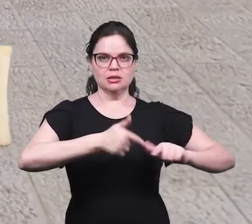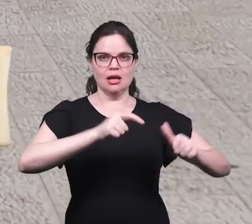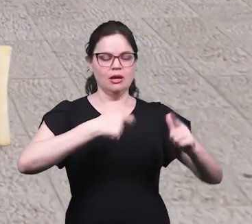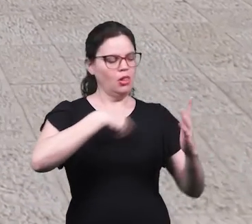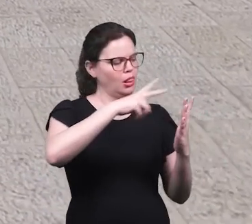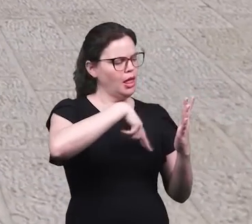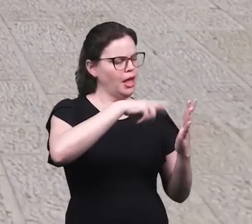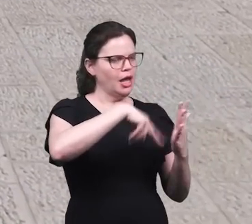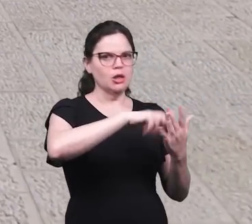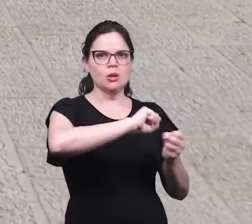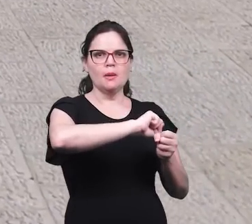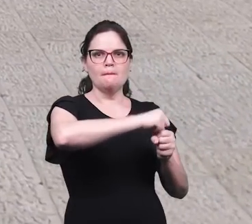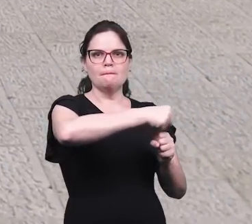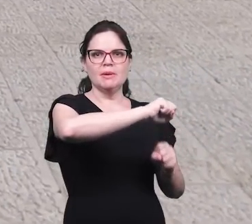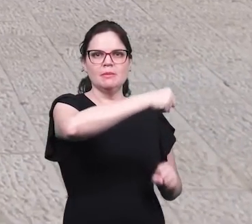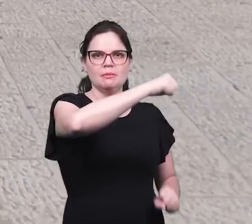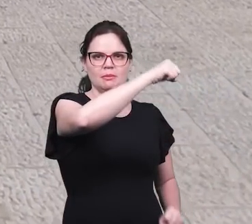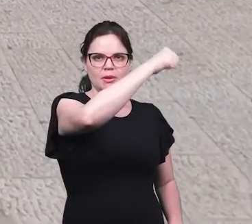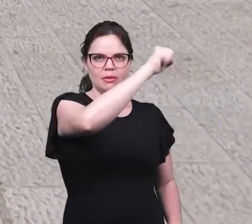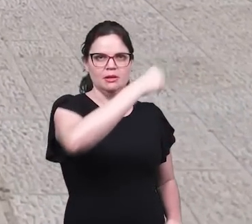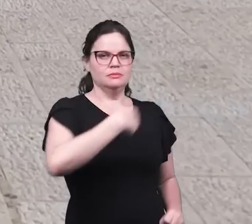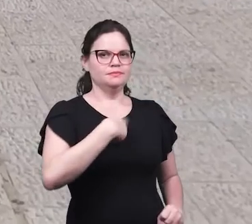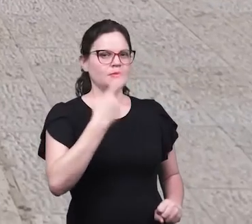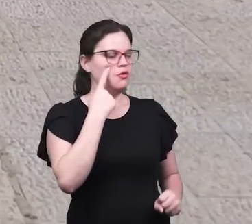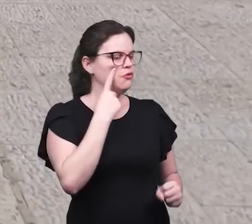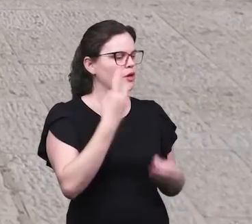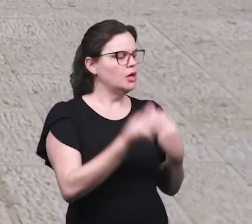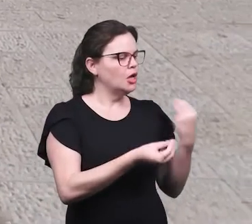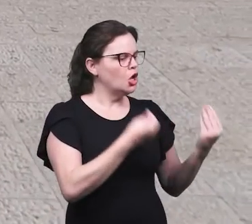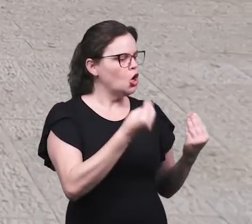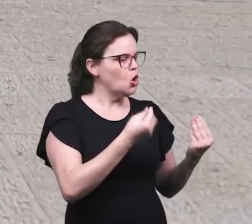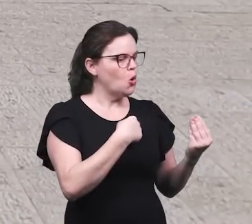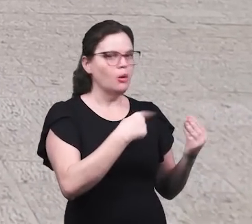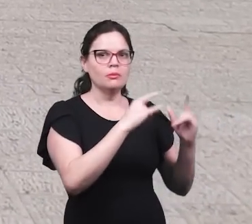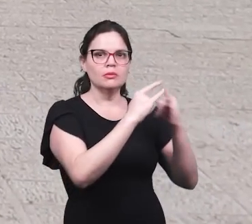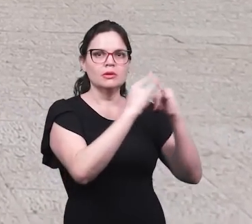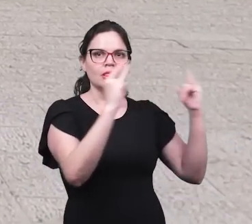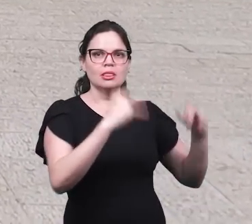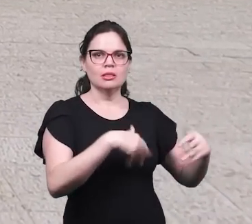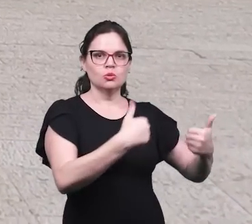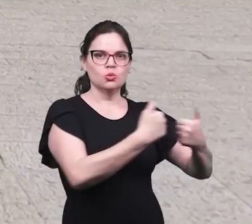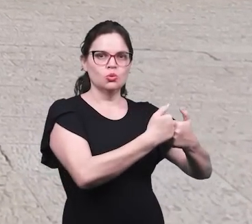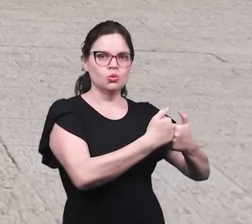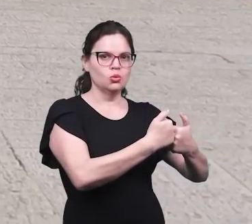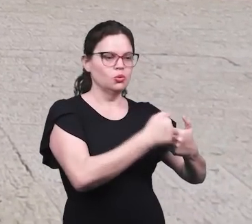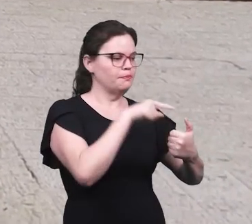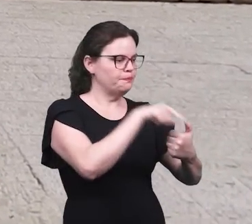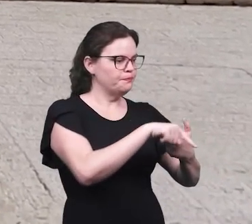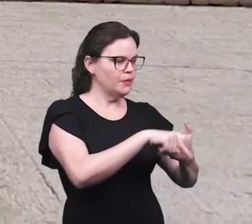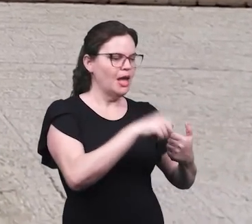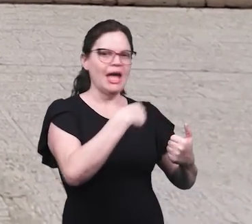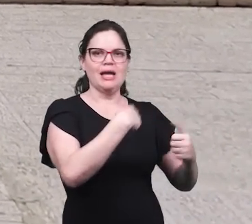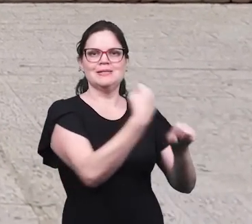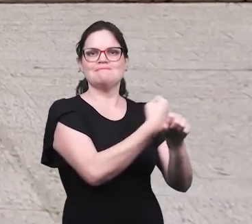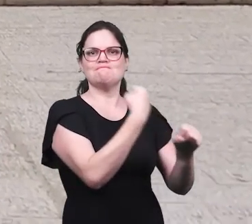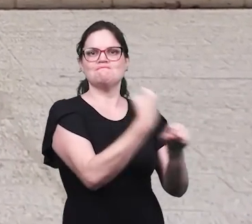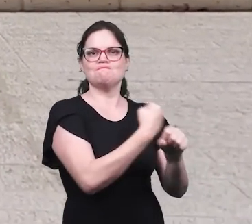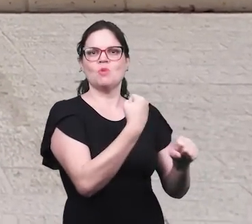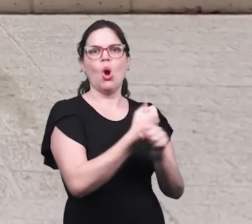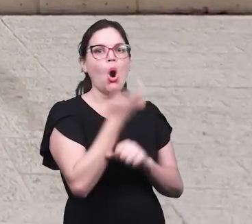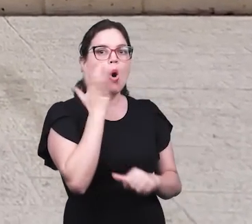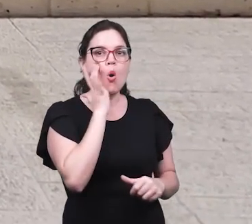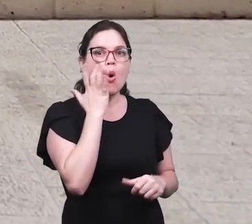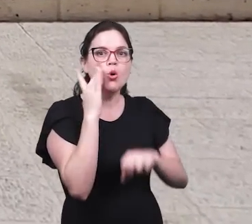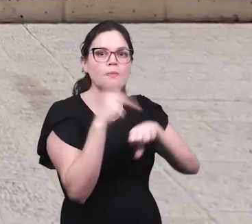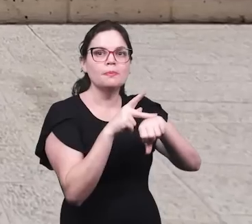pelas escrituras, das medidas, o peso, como a do templo. Ela está lá exposta, tá aí a imagem. Tu